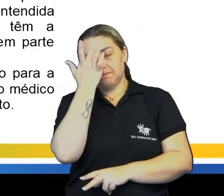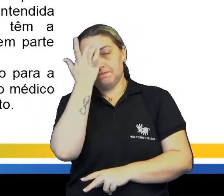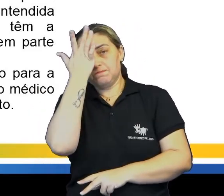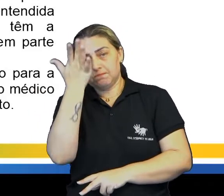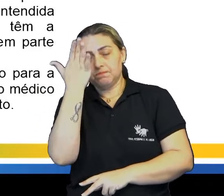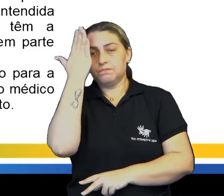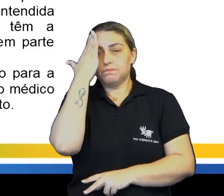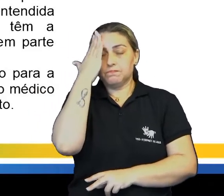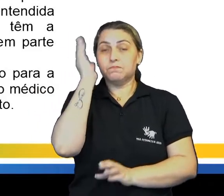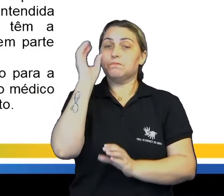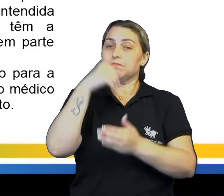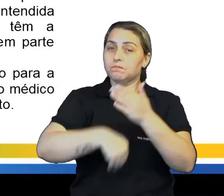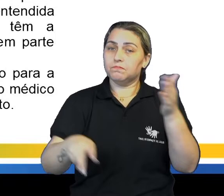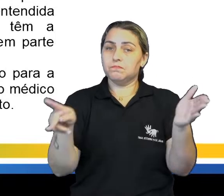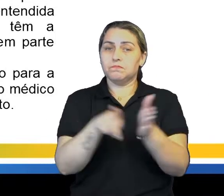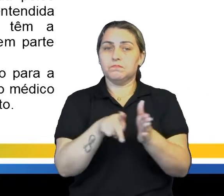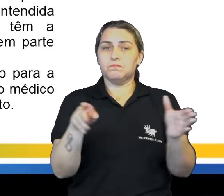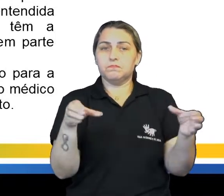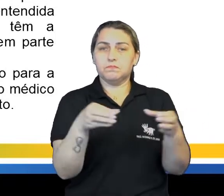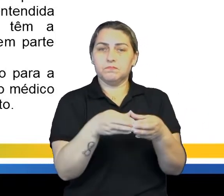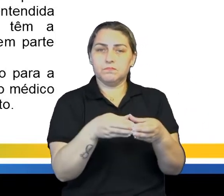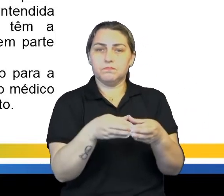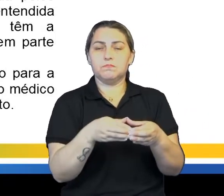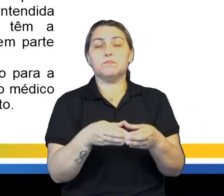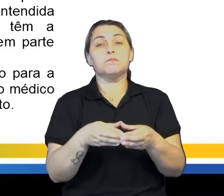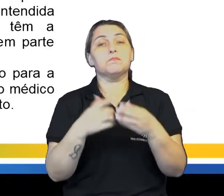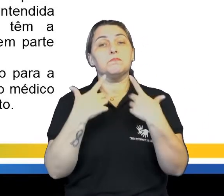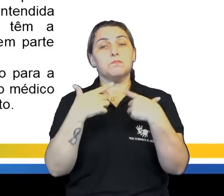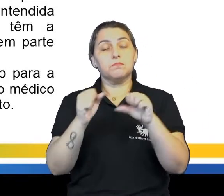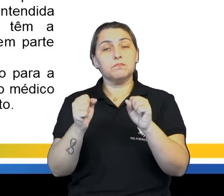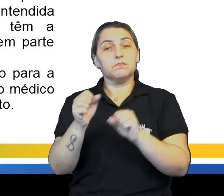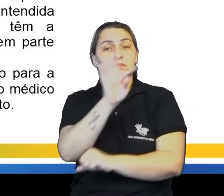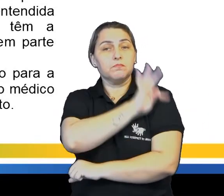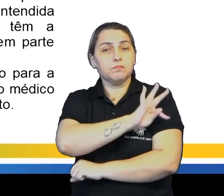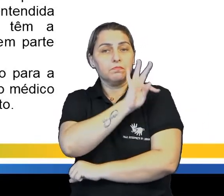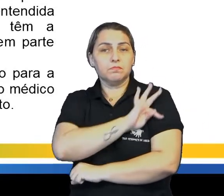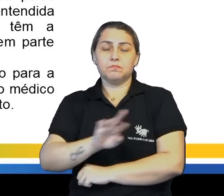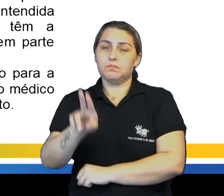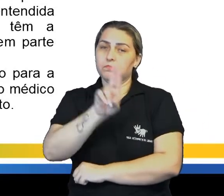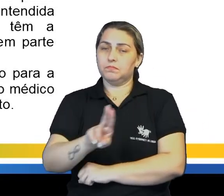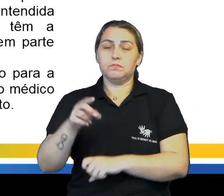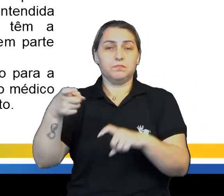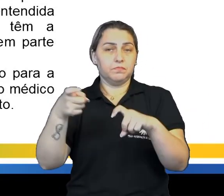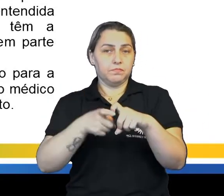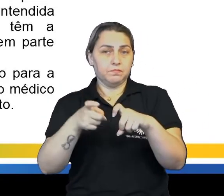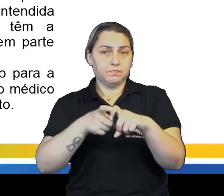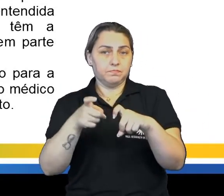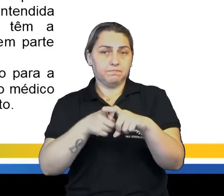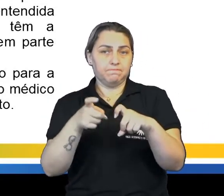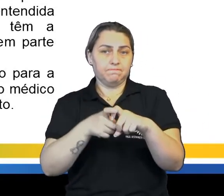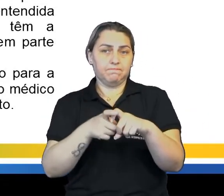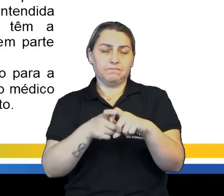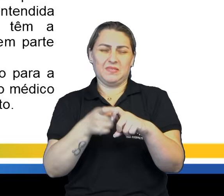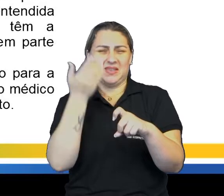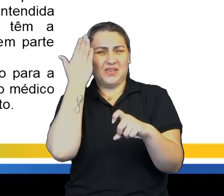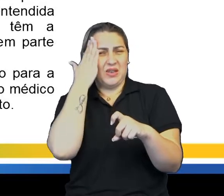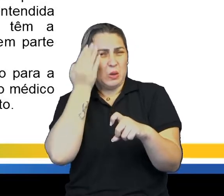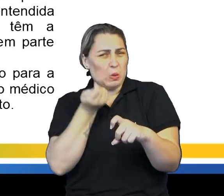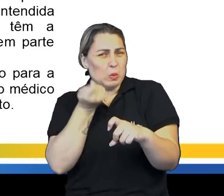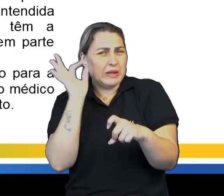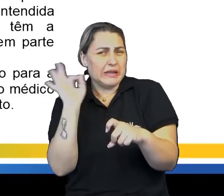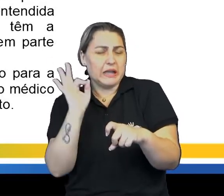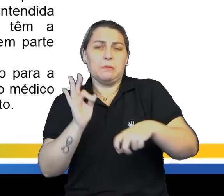entendidas dentro do próprio grupo. A linguagem técnica utilizada pelos médicos nem sempre é entendida